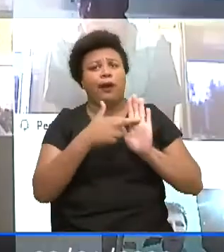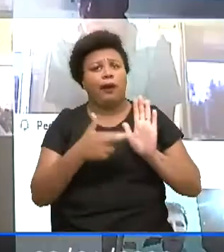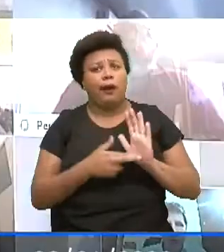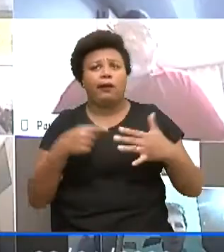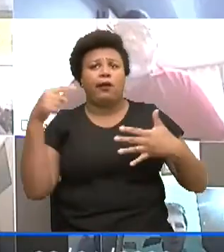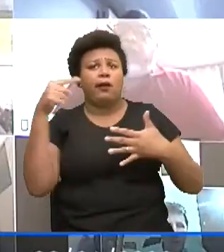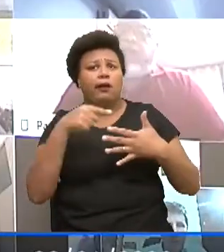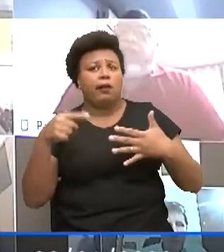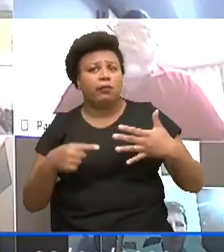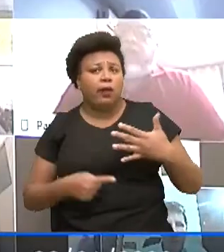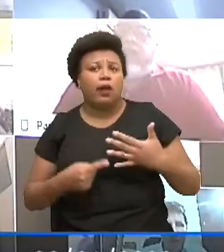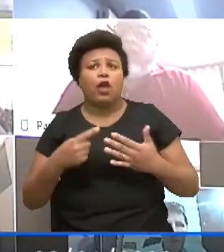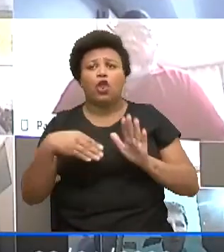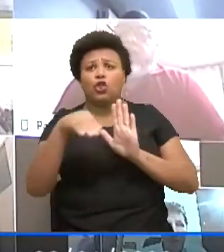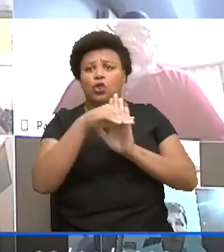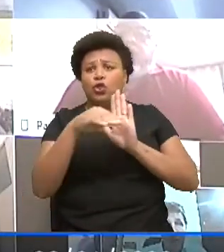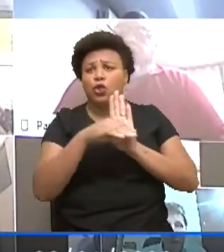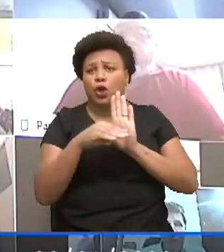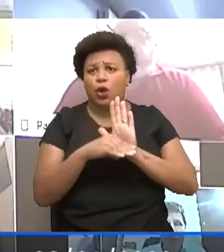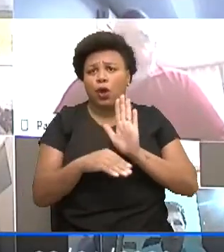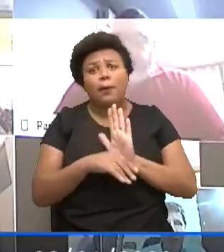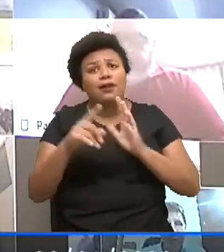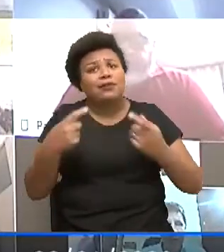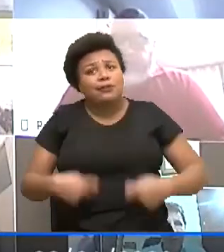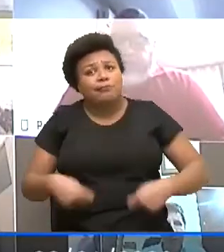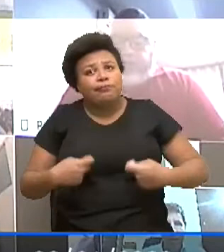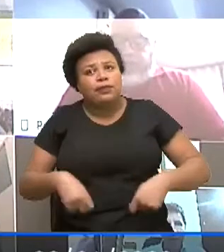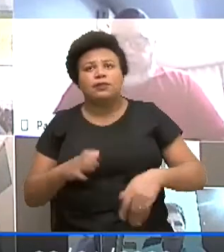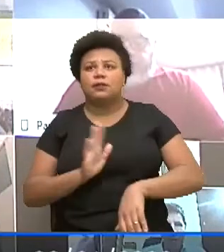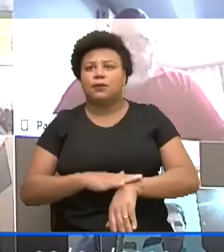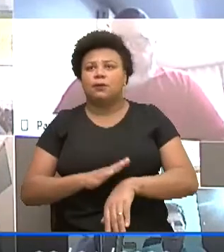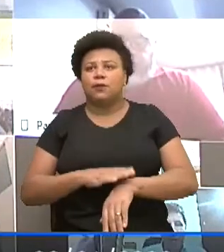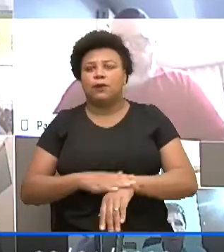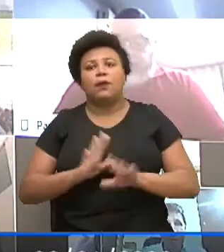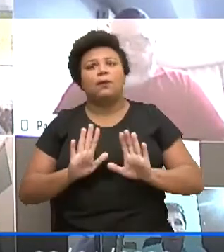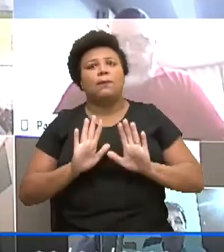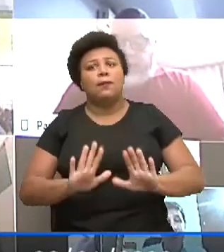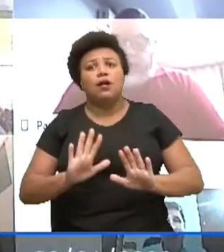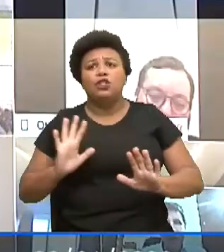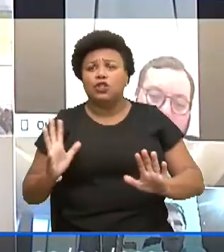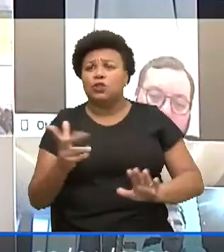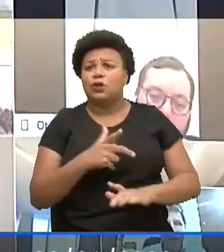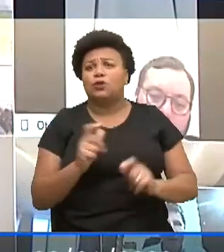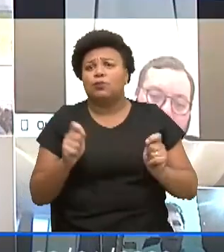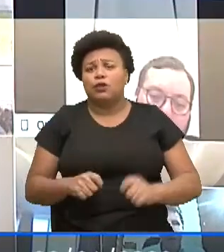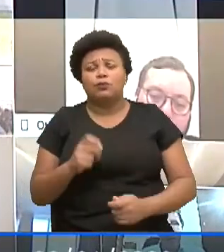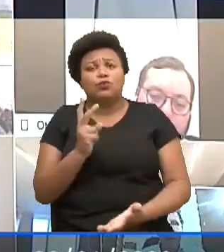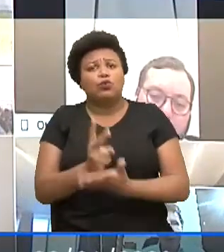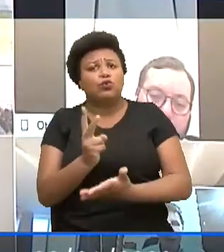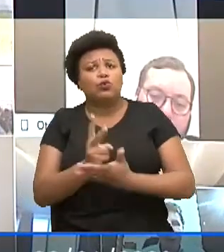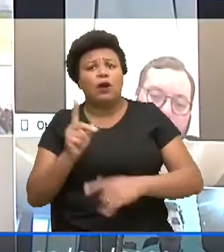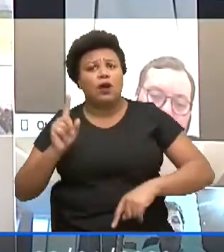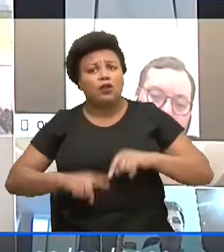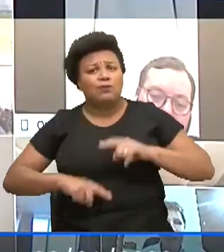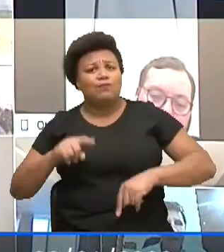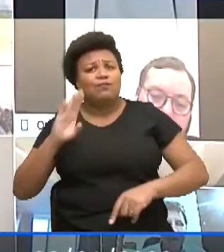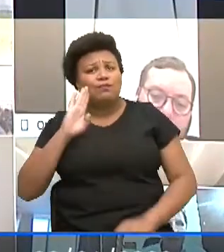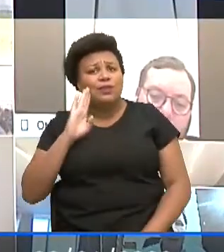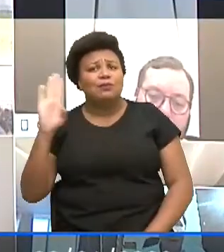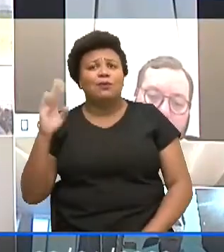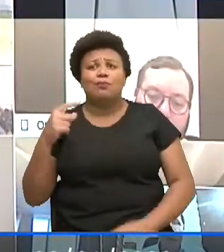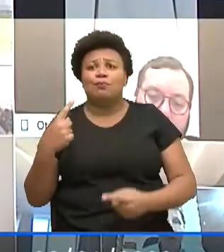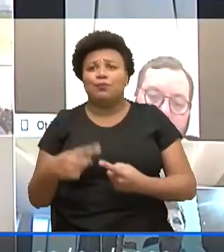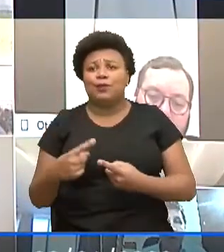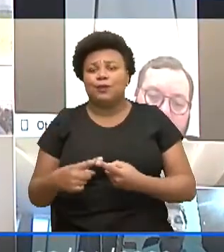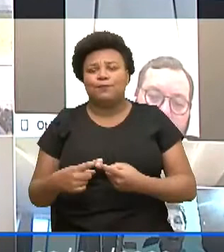com, enfim, normas que são necessárias nesse momento, mas que todos nós possamos manter as atividades, principalmente por se